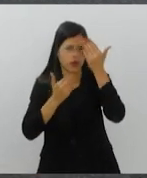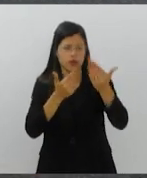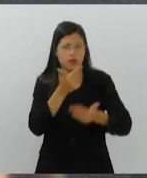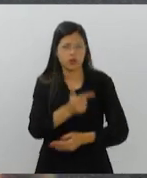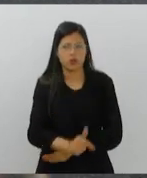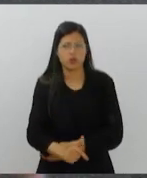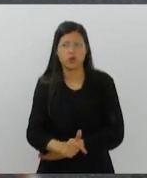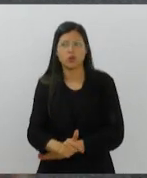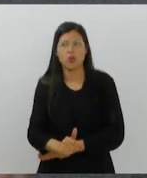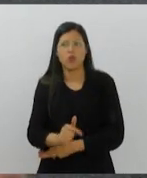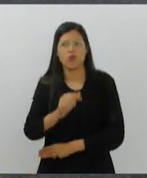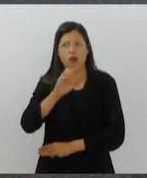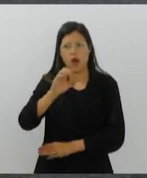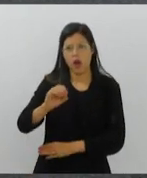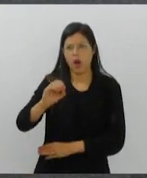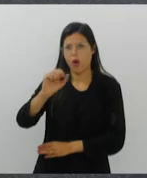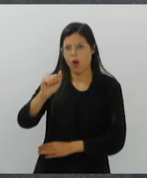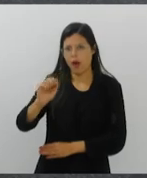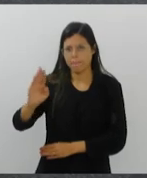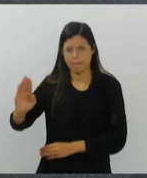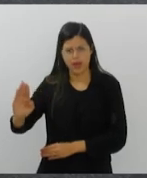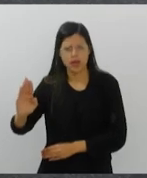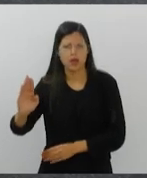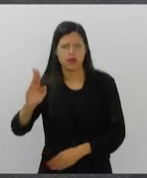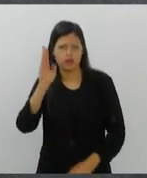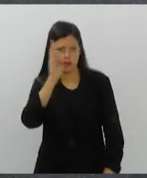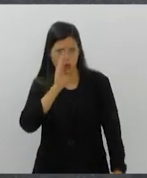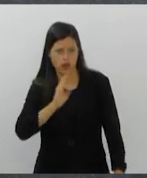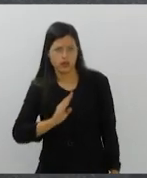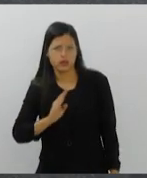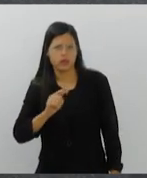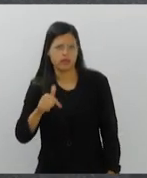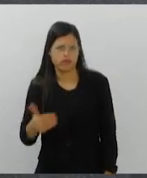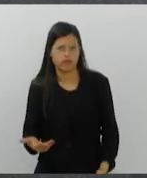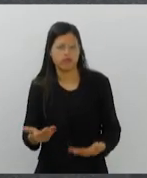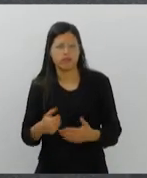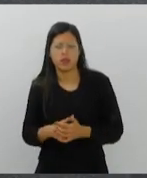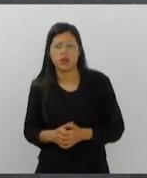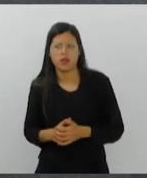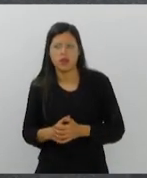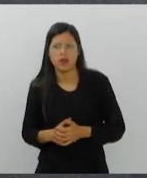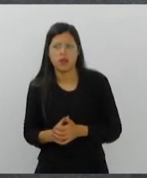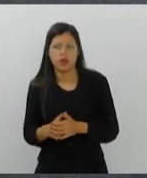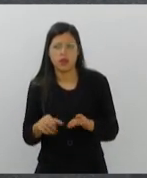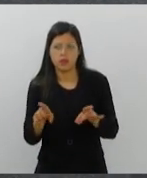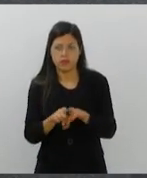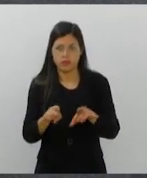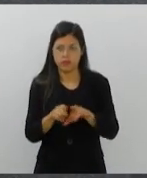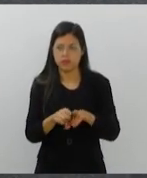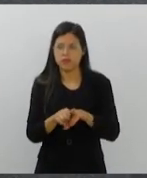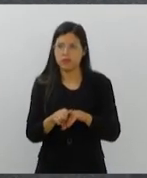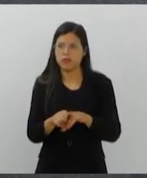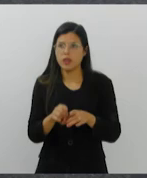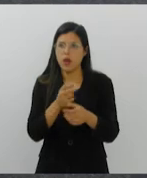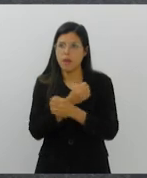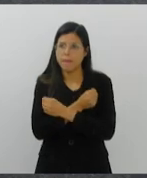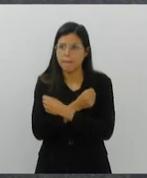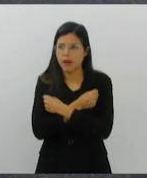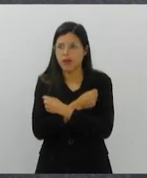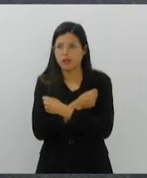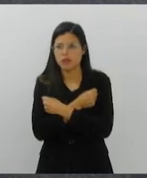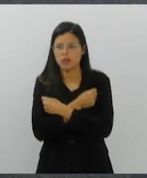papel da Ordem dos Advogados do Brasil e deixar o nosso abraço aqui também para